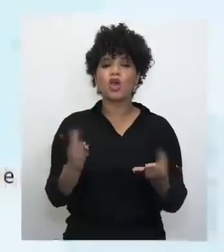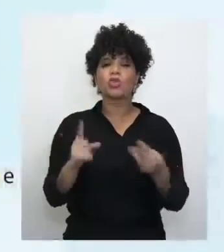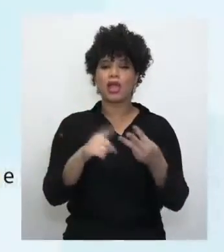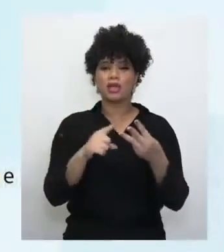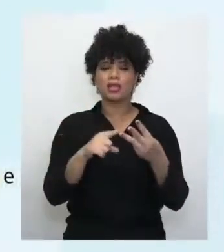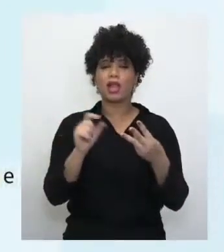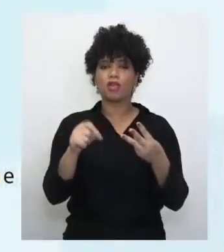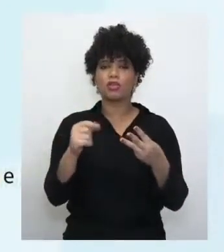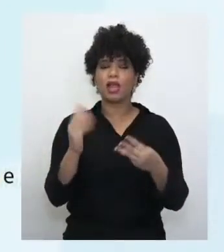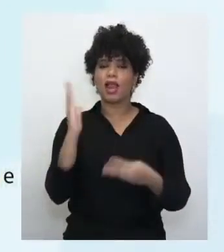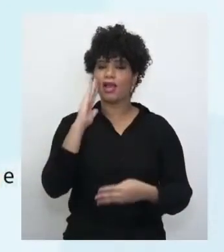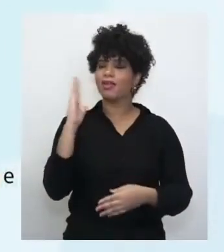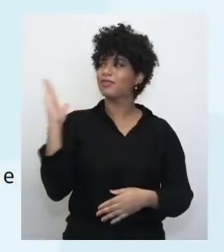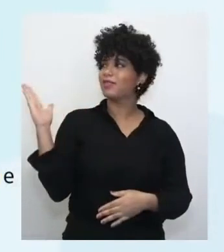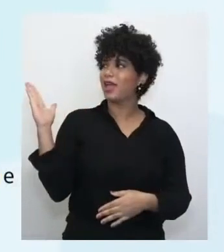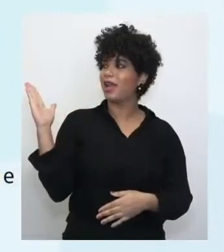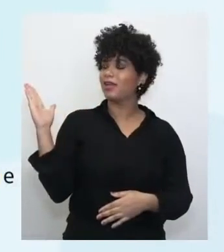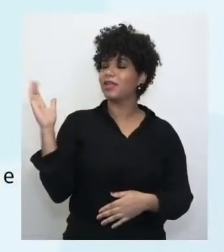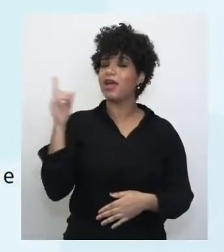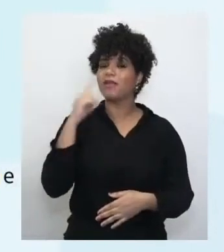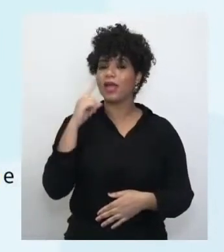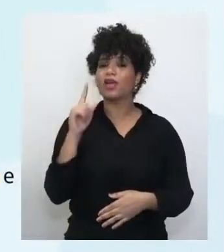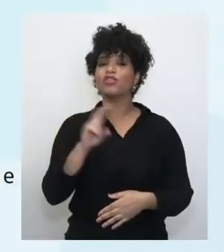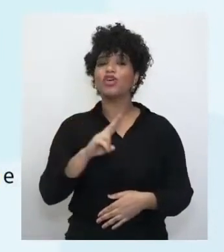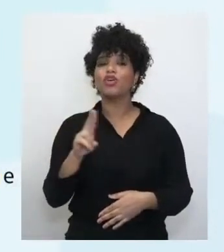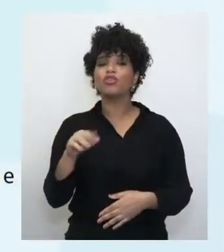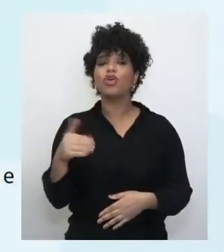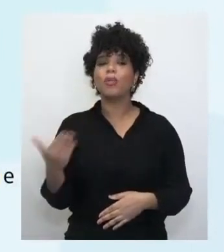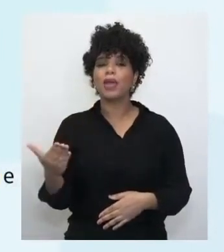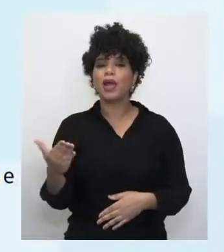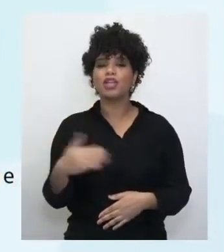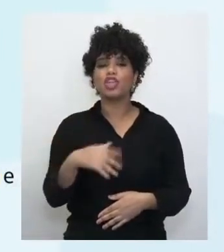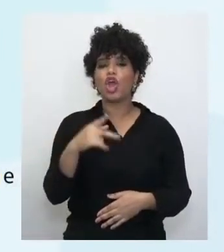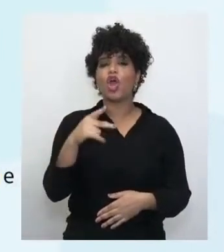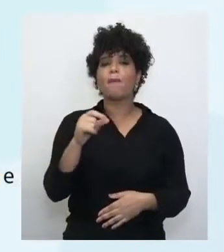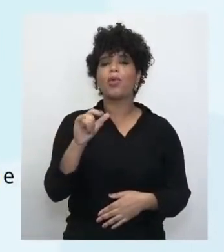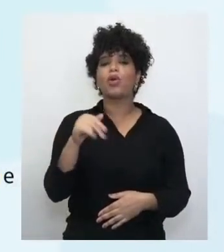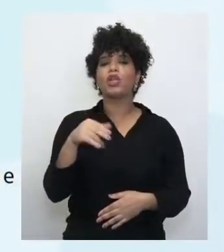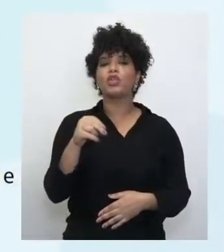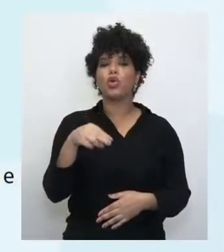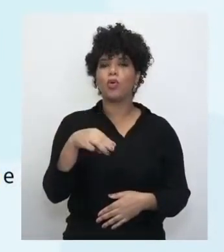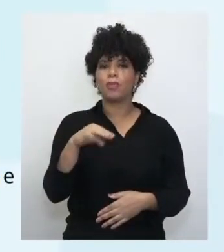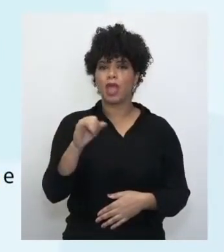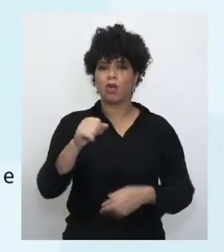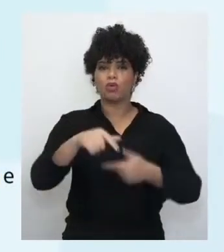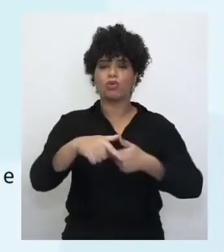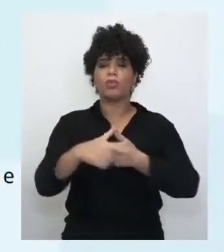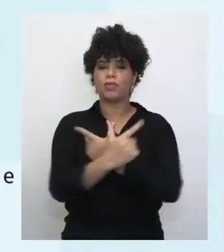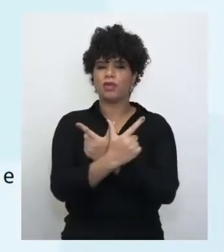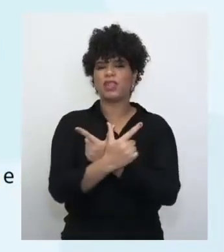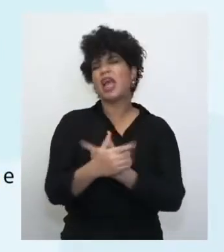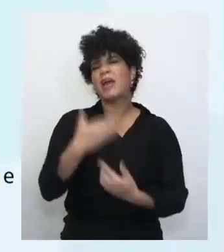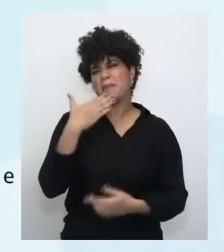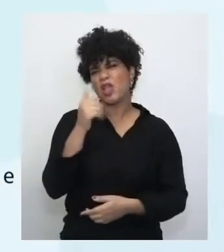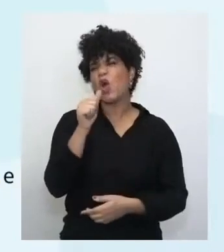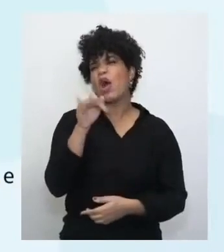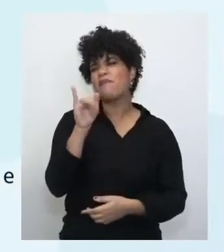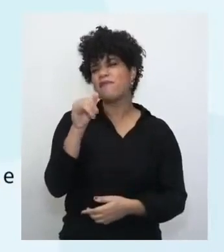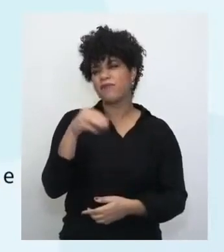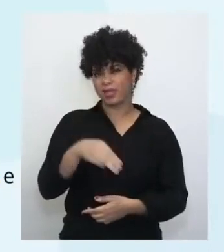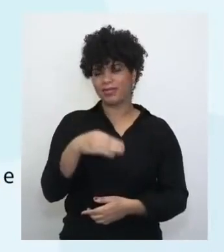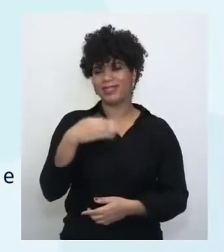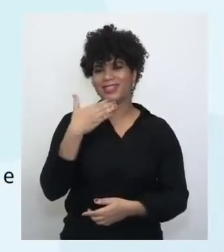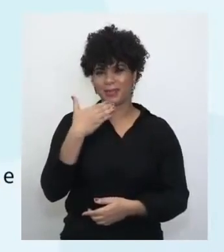eles na tela, função afim, também conhecida como função polinomial do primeiro grau. Mas é mais bonitinho falar função afim, é mais chique, tá bom?